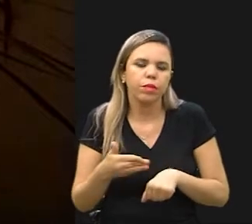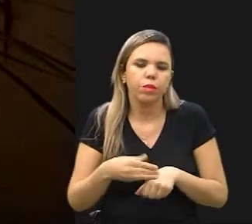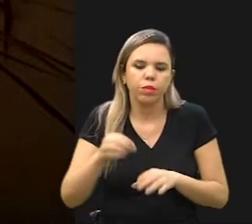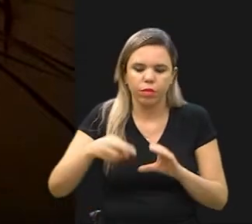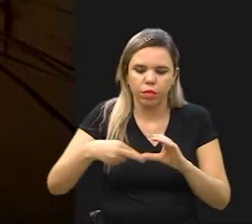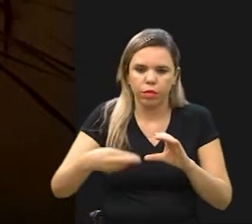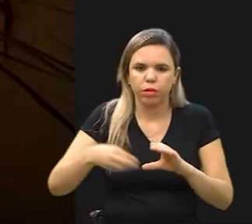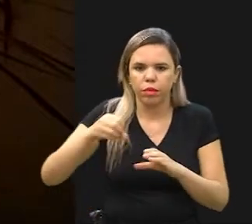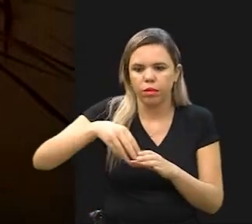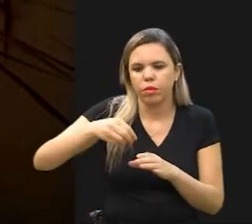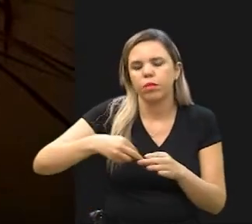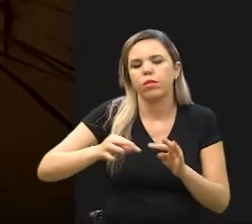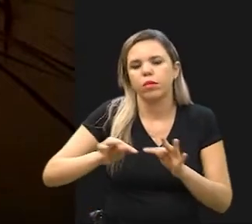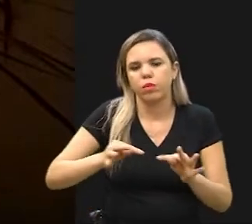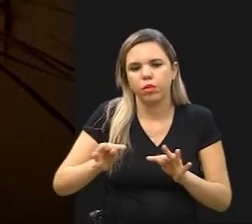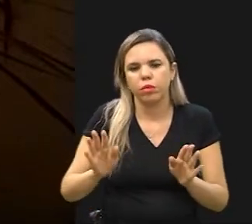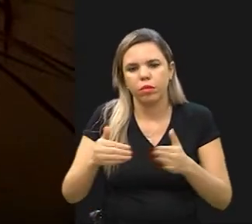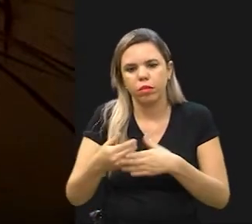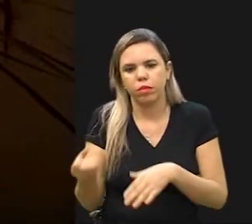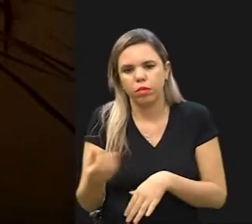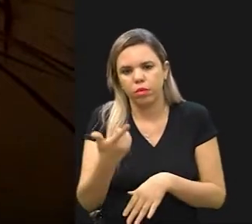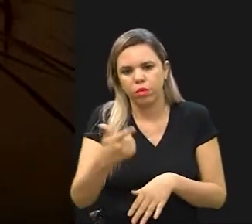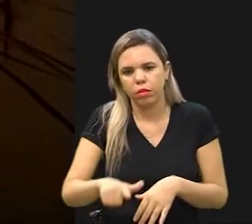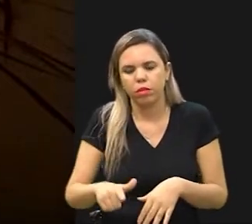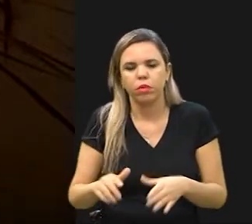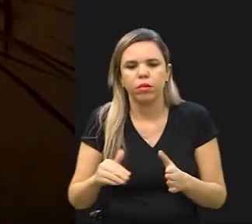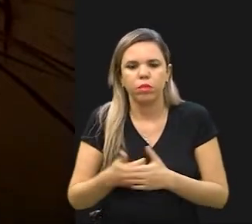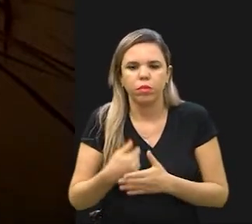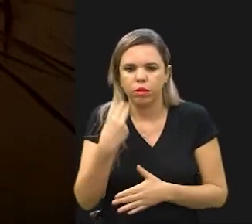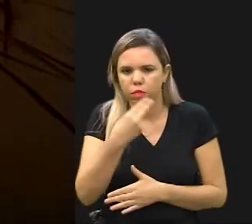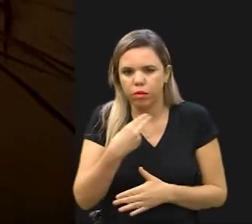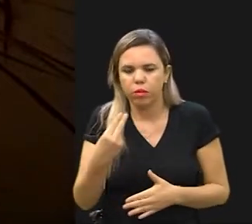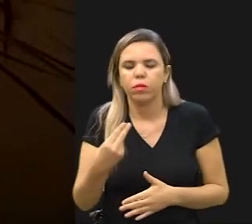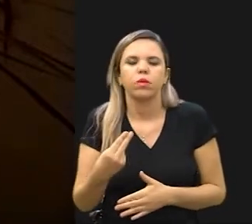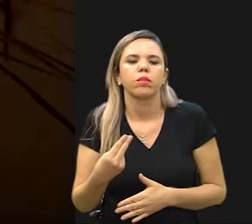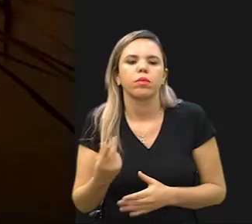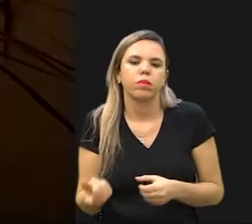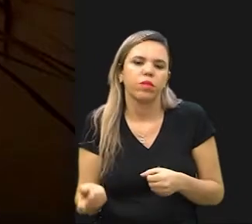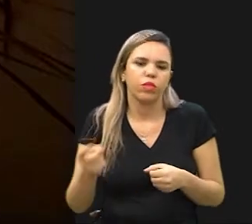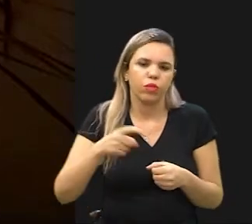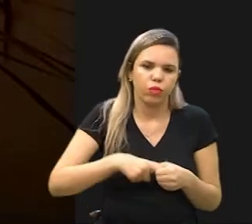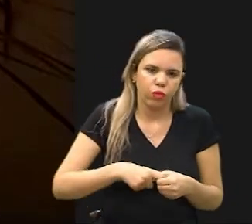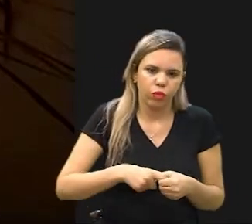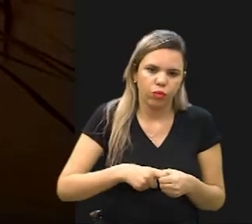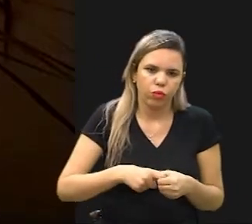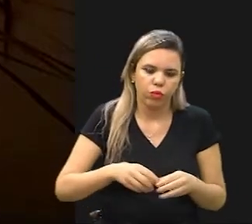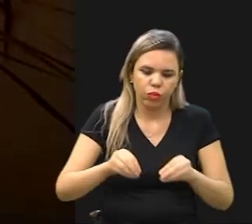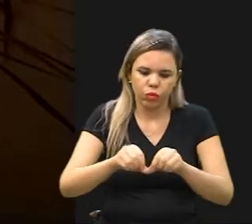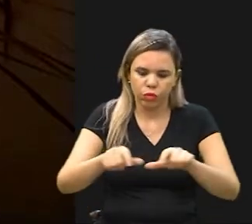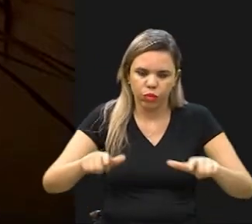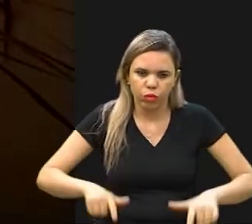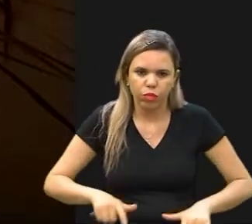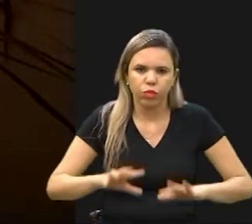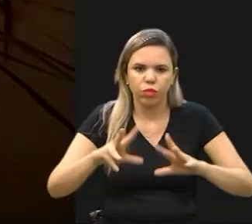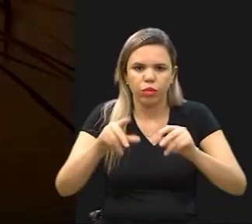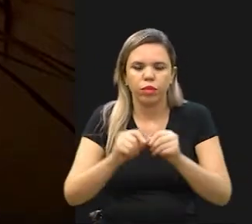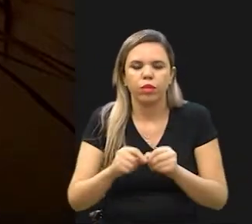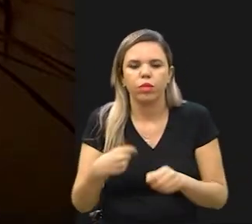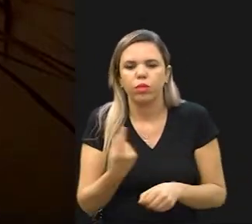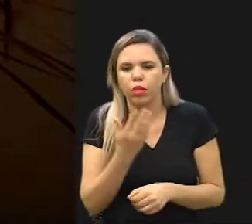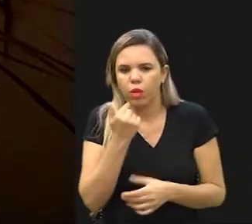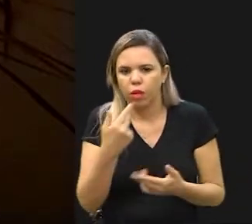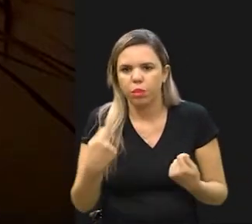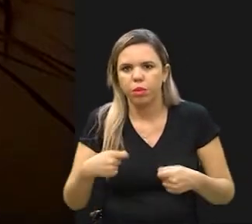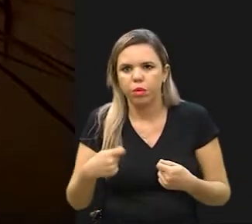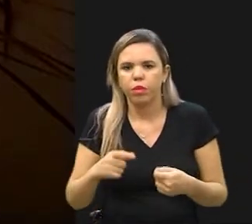pratica a compostagem, a gente fecha novamente o ciclo dos nutrientes, a gente devolve para o solo tudo